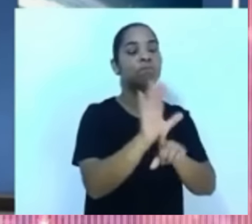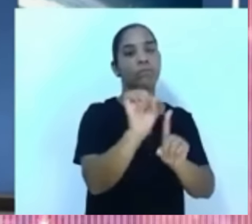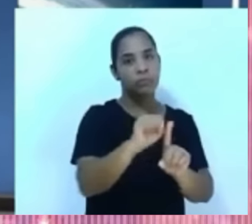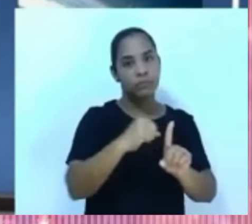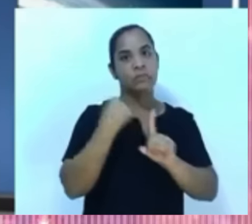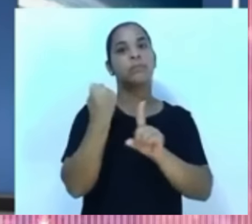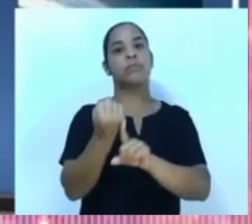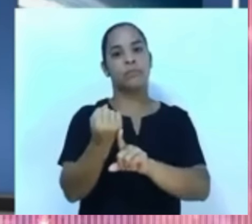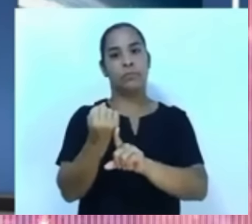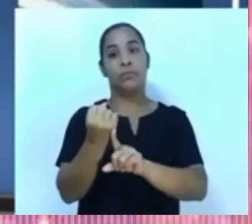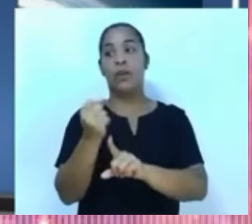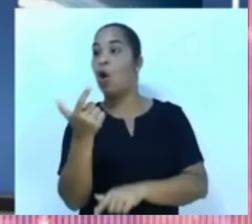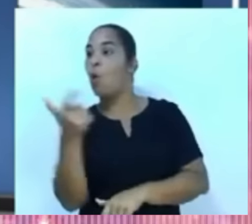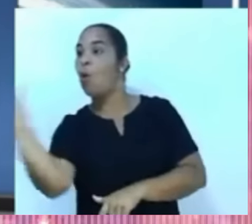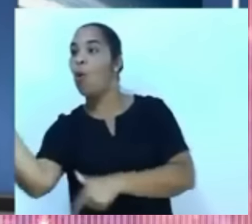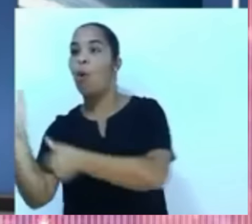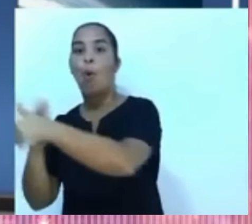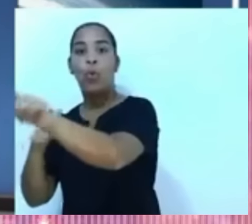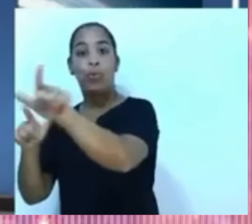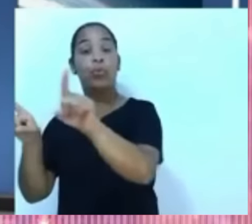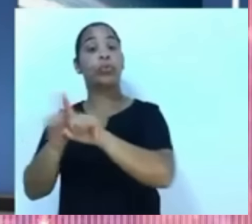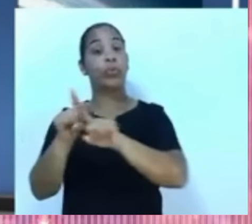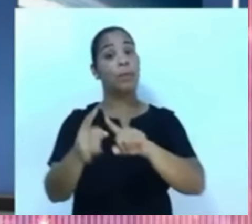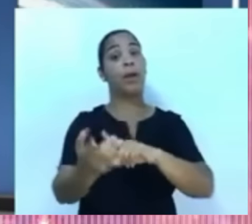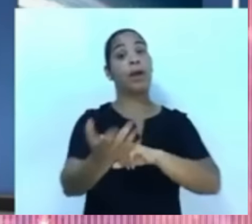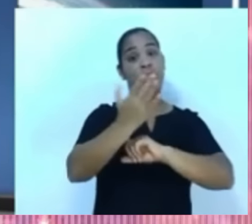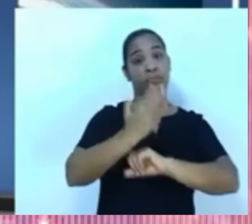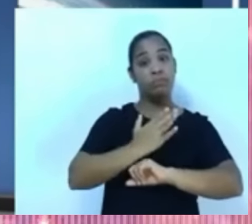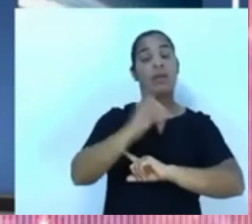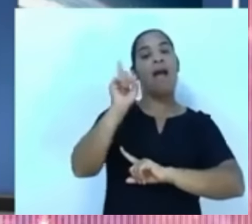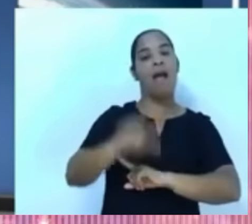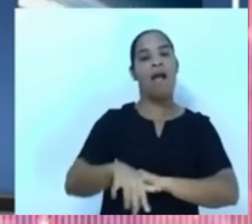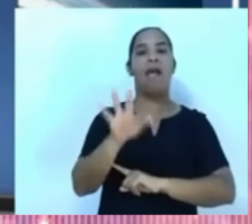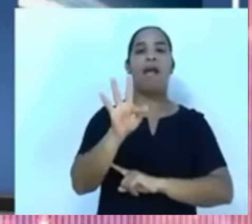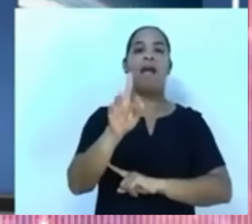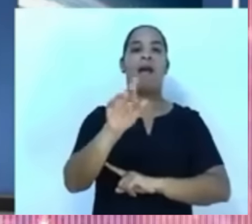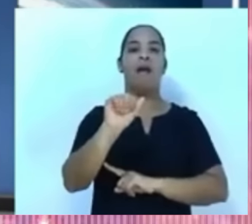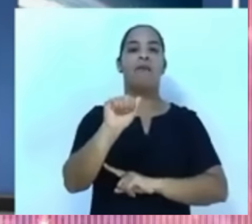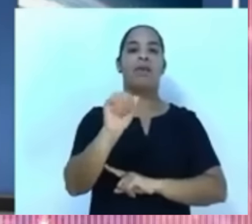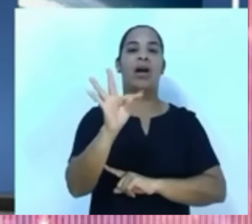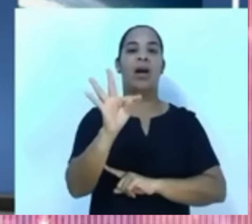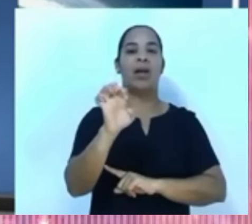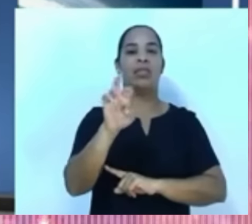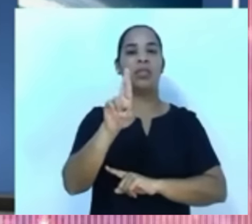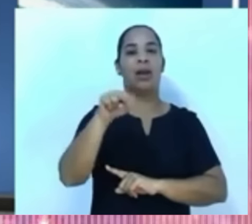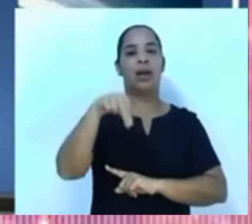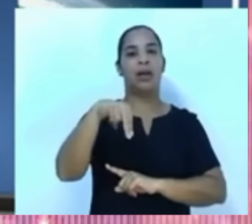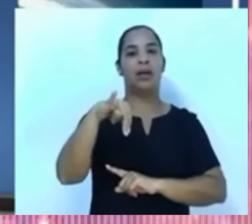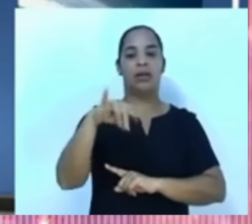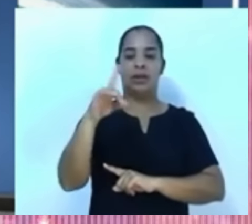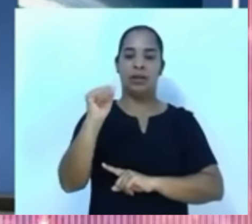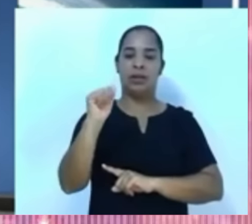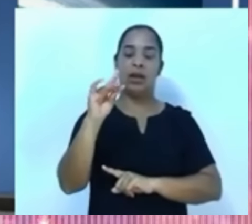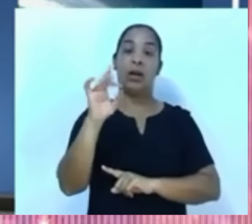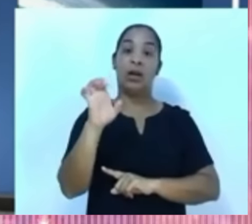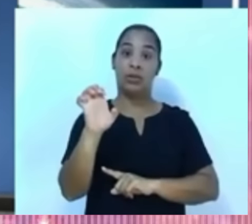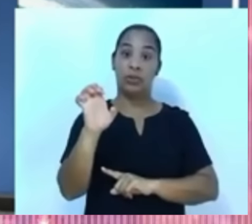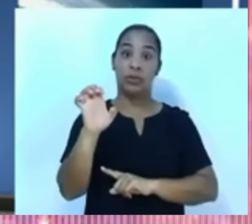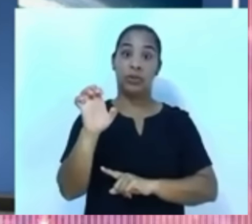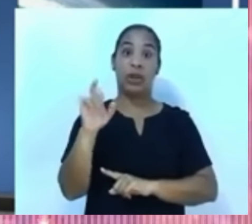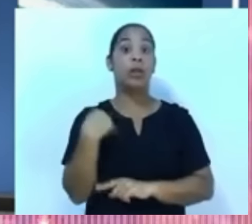outro e isto é a verdadeira fraternidade é o amor ao próximo então se diz que o